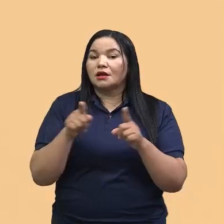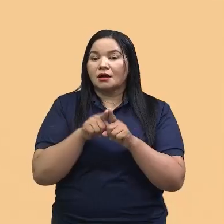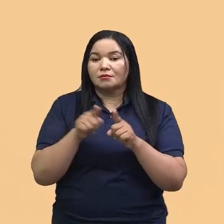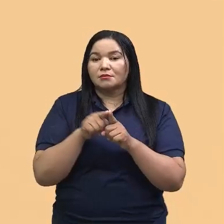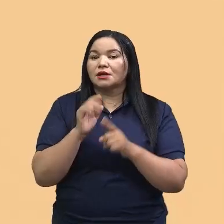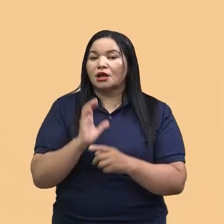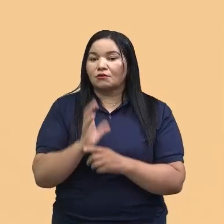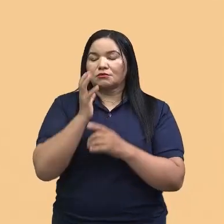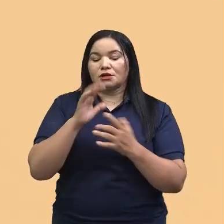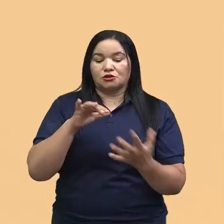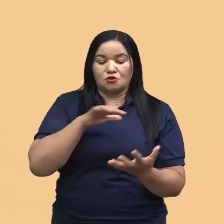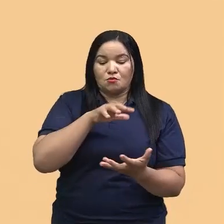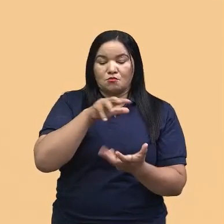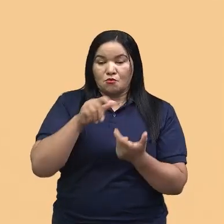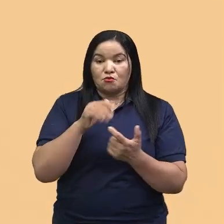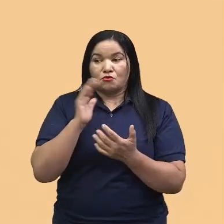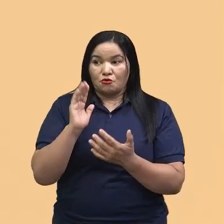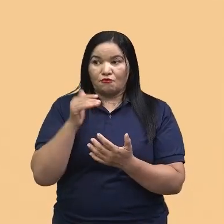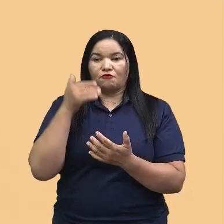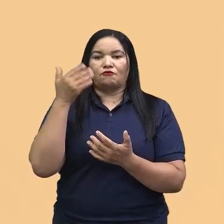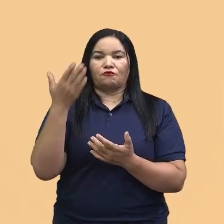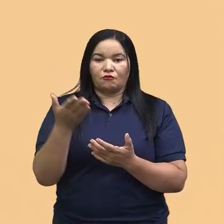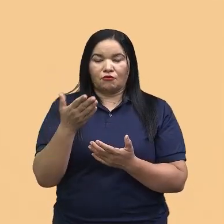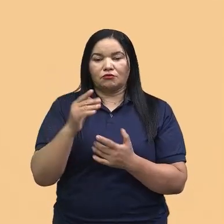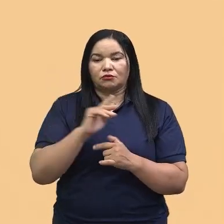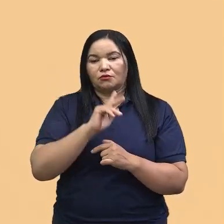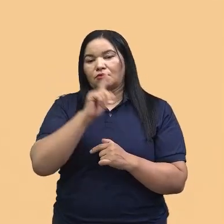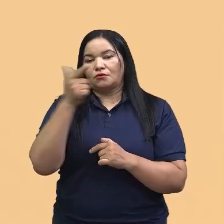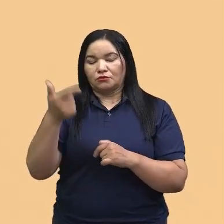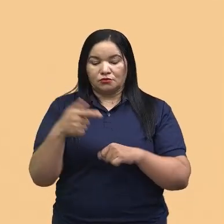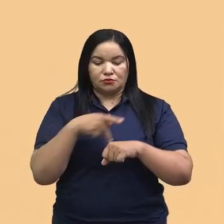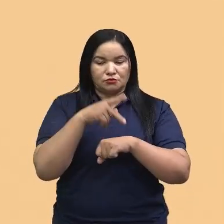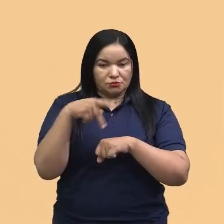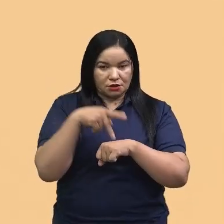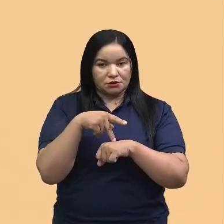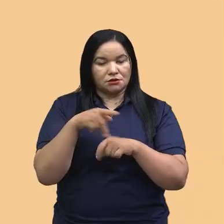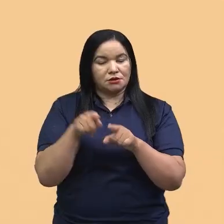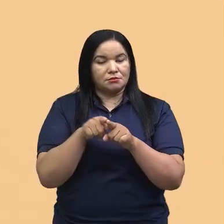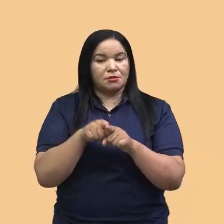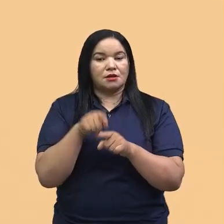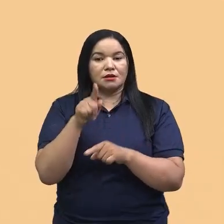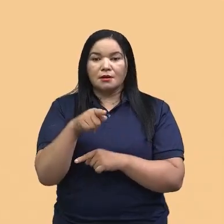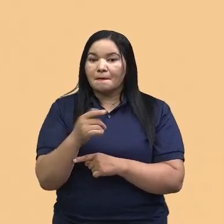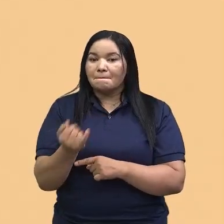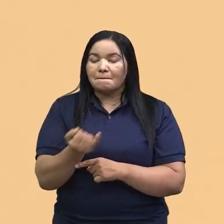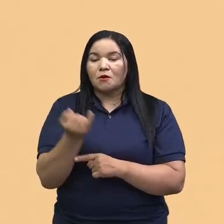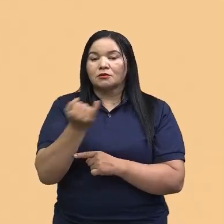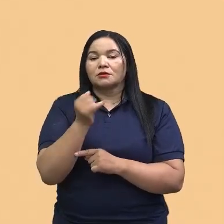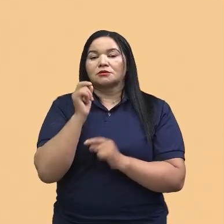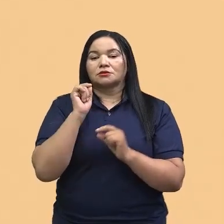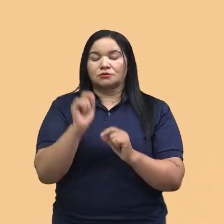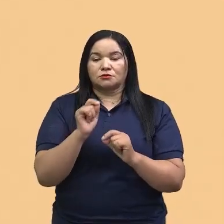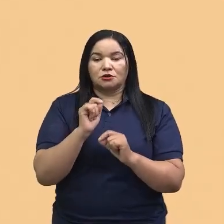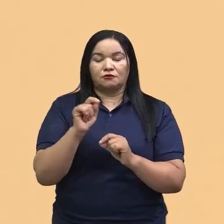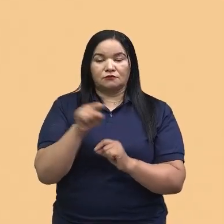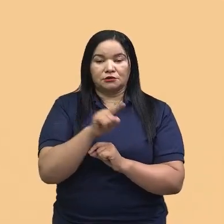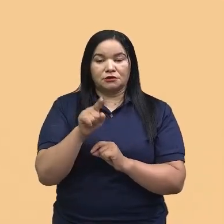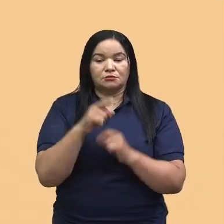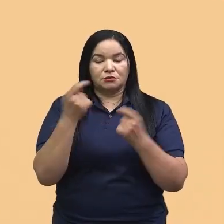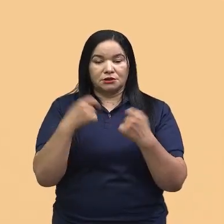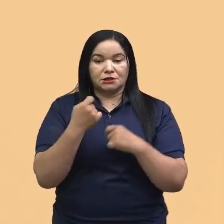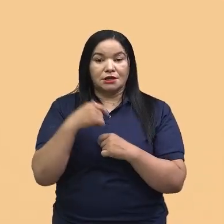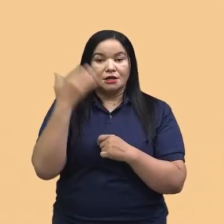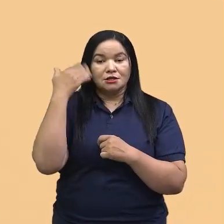acontecendo no mundo externo ao território brasileiro. Então é por isso que é muito importante você sempre estar a par